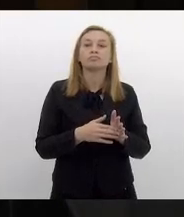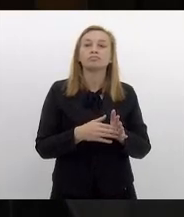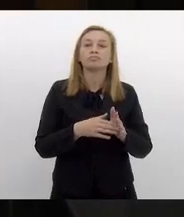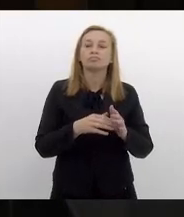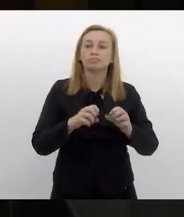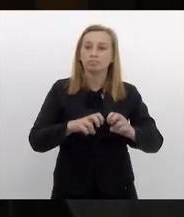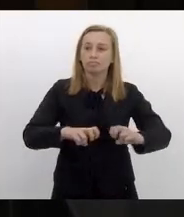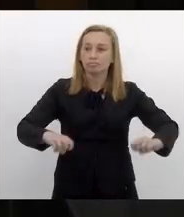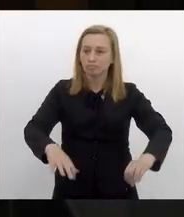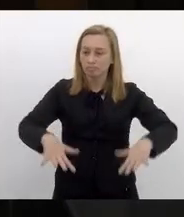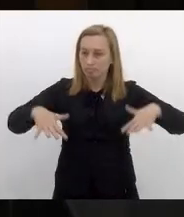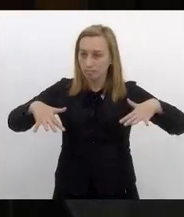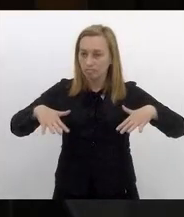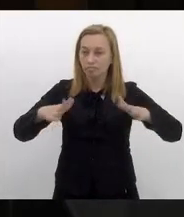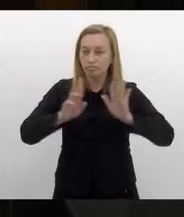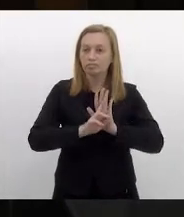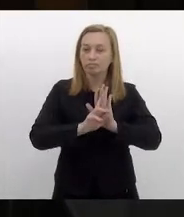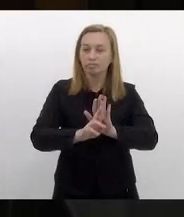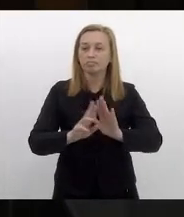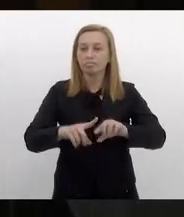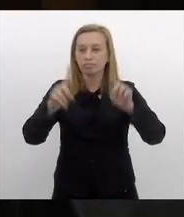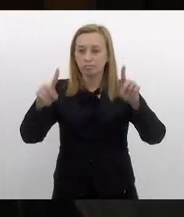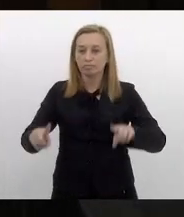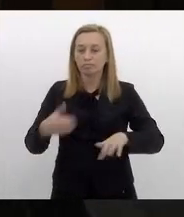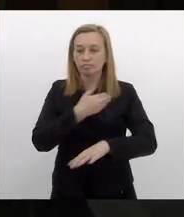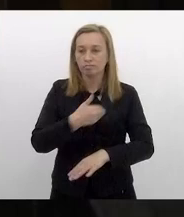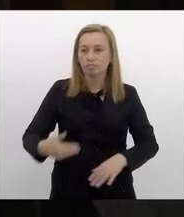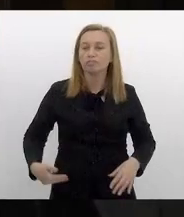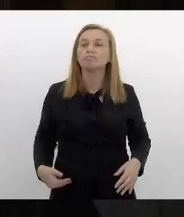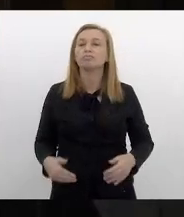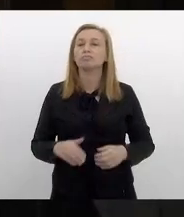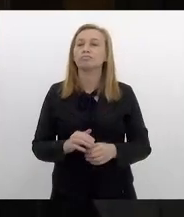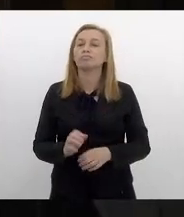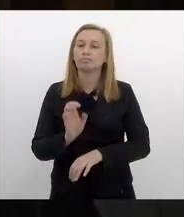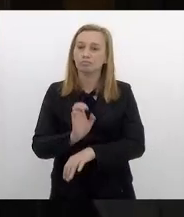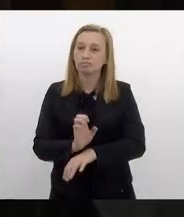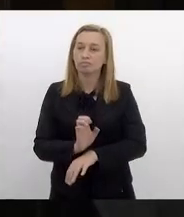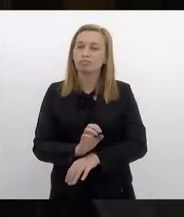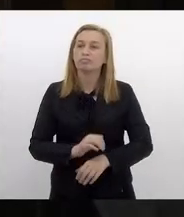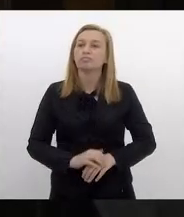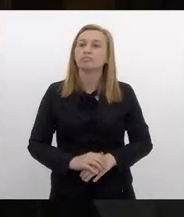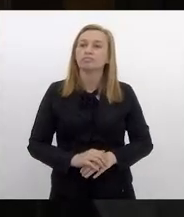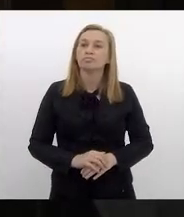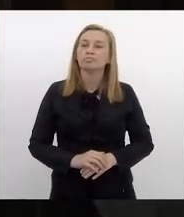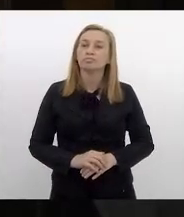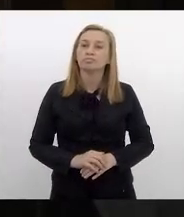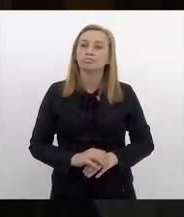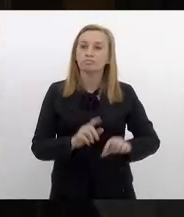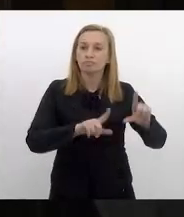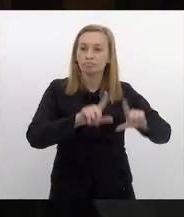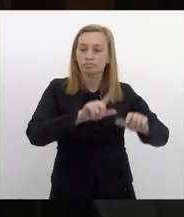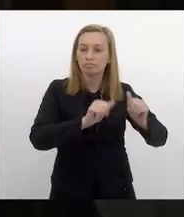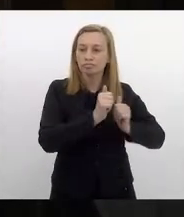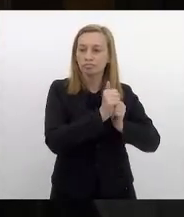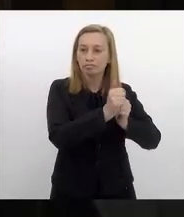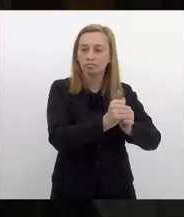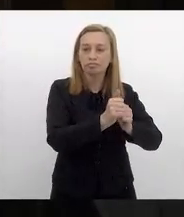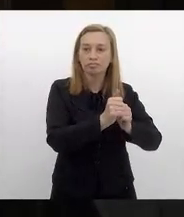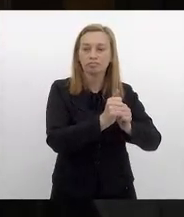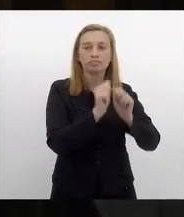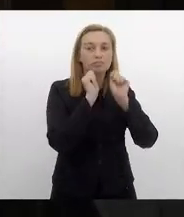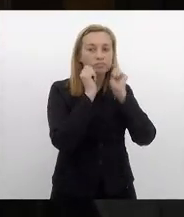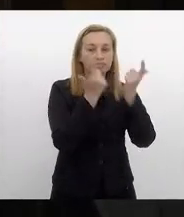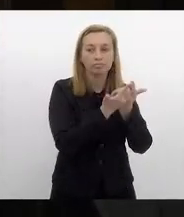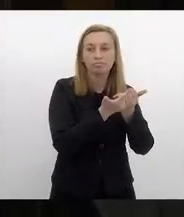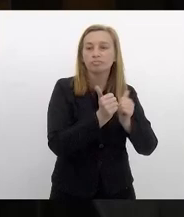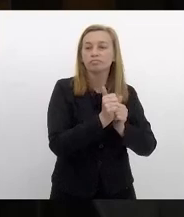saúdo especialmente representações do Serviço Público Estadual, de servidoras e servidores, cidadãos e cidadãs que nos acompanham pela TV Alerj, nos